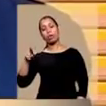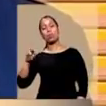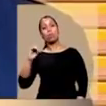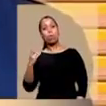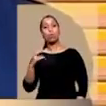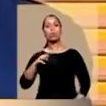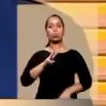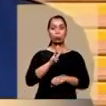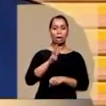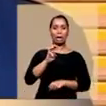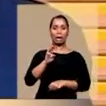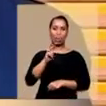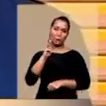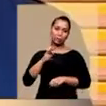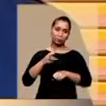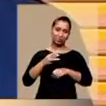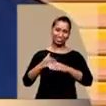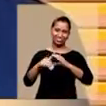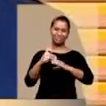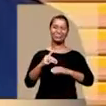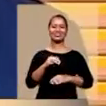www.lucimarsasso.com.br ou o WhatsApp